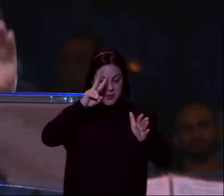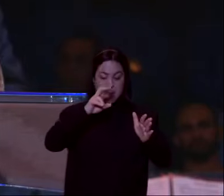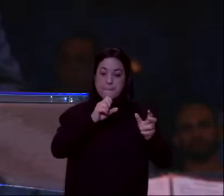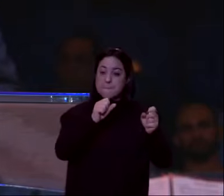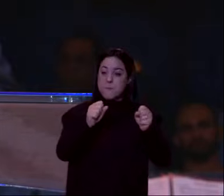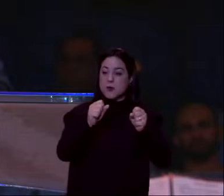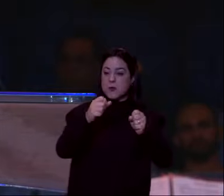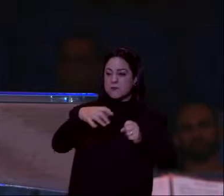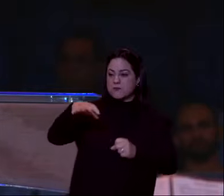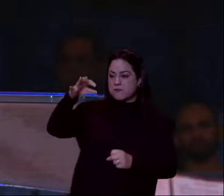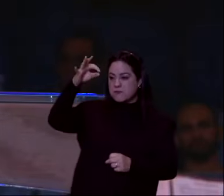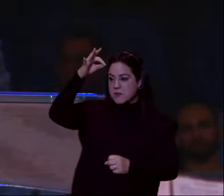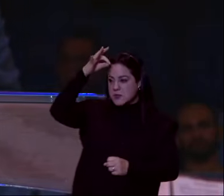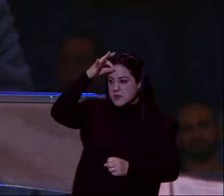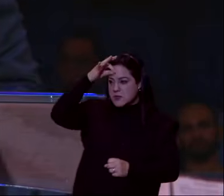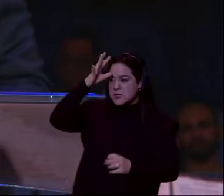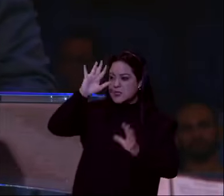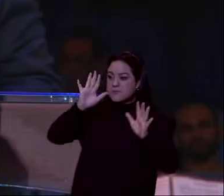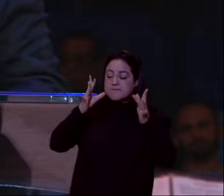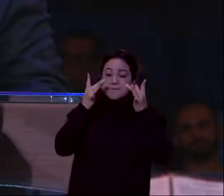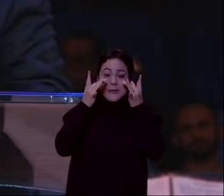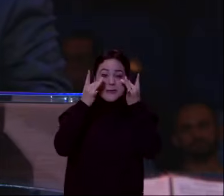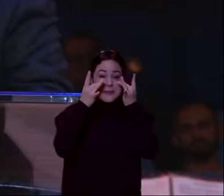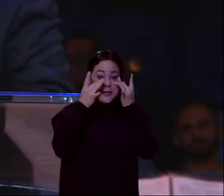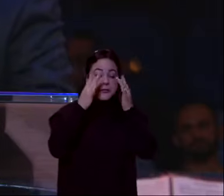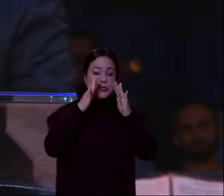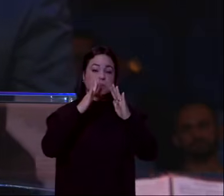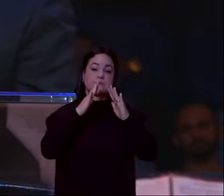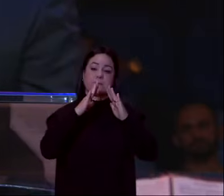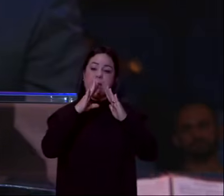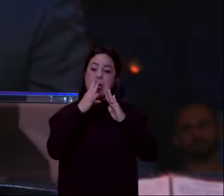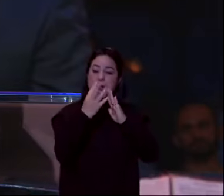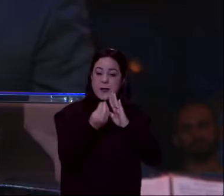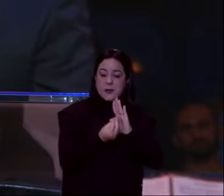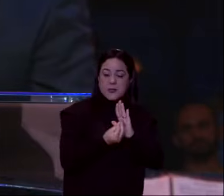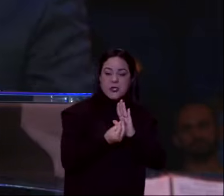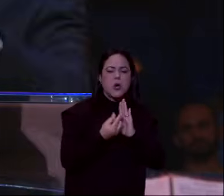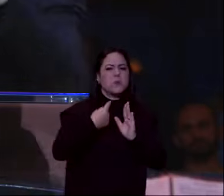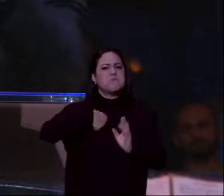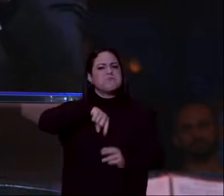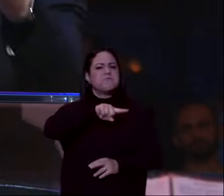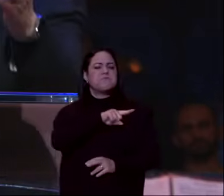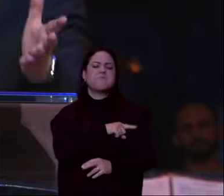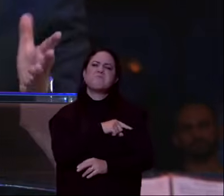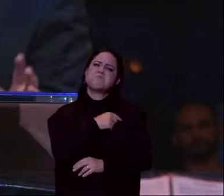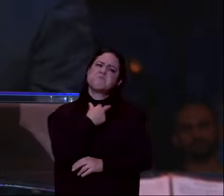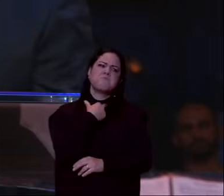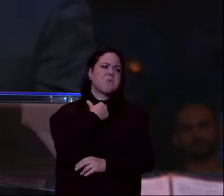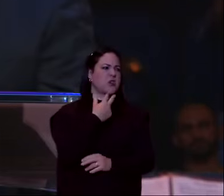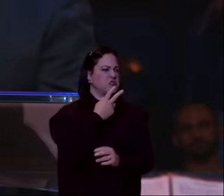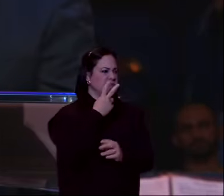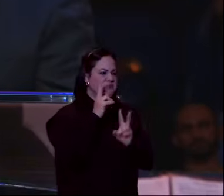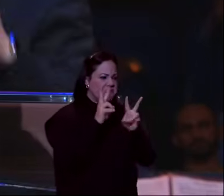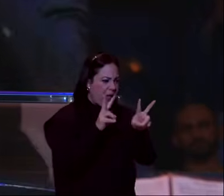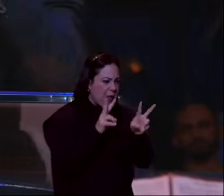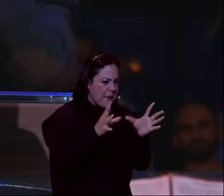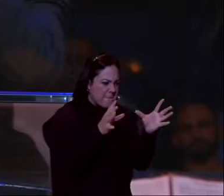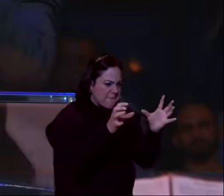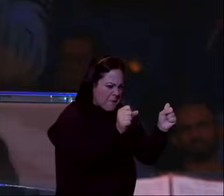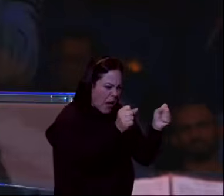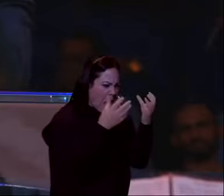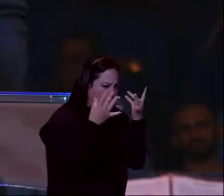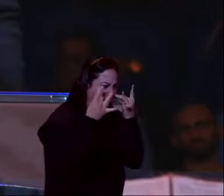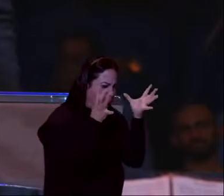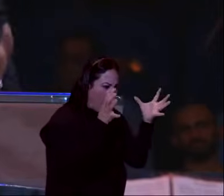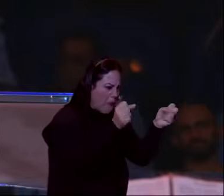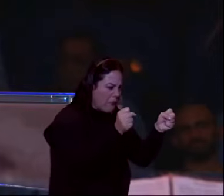maravilhosa do Espírito Santo está atuando no meio da igreja, ainda que nós não possamos ver o Espírito com os